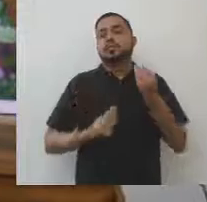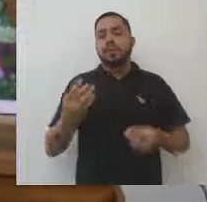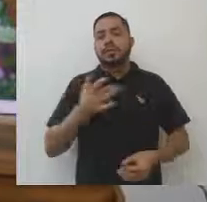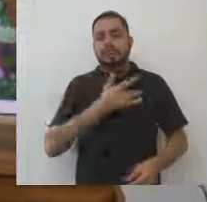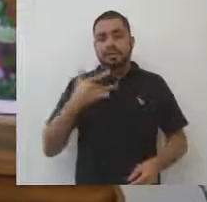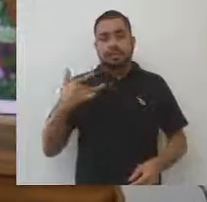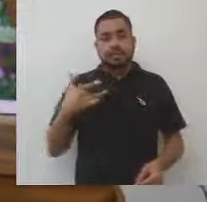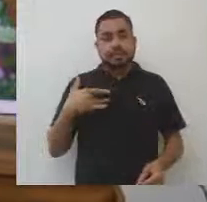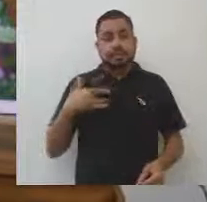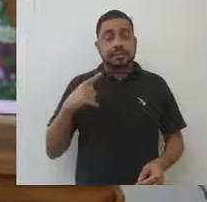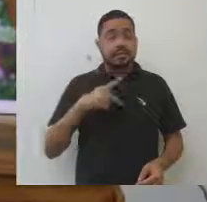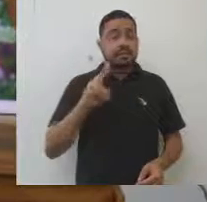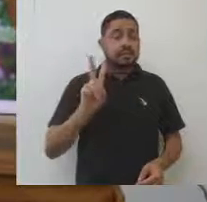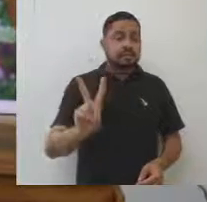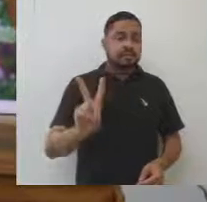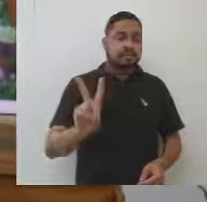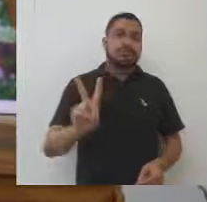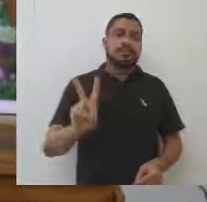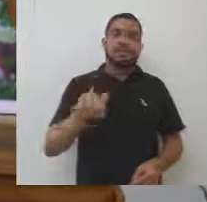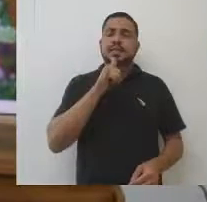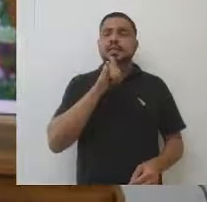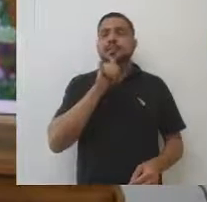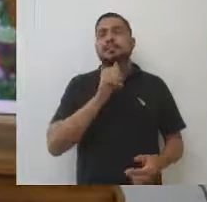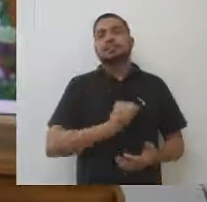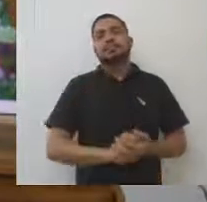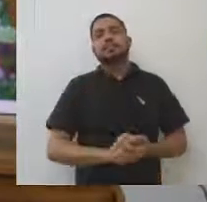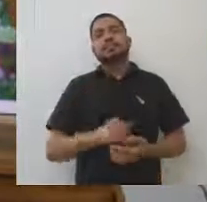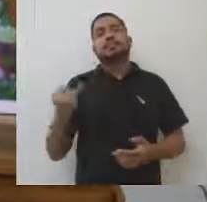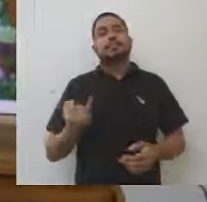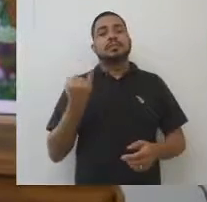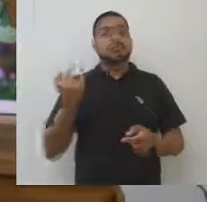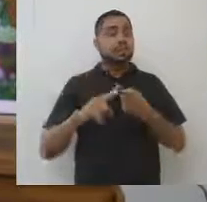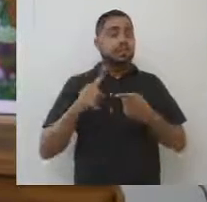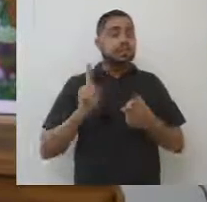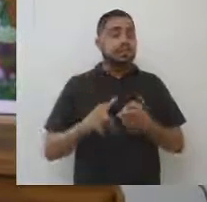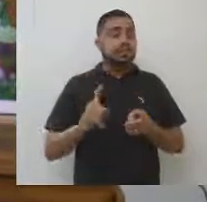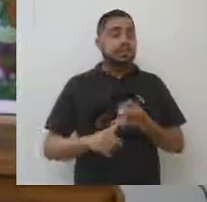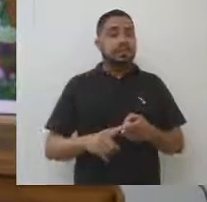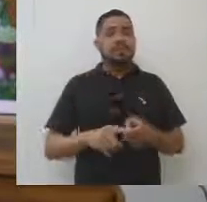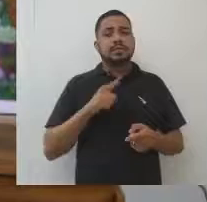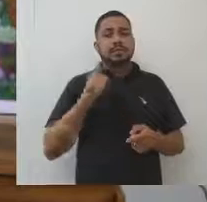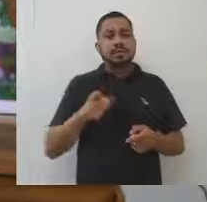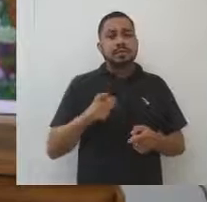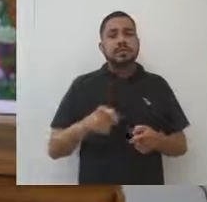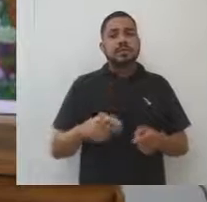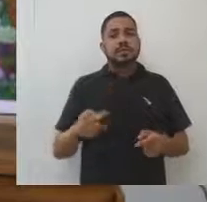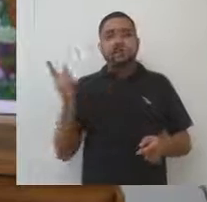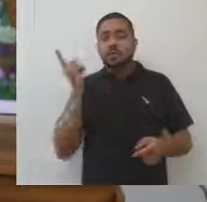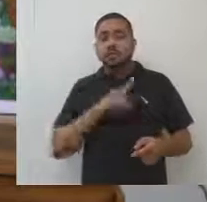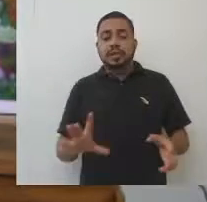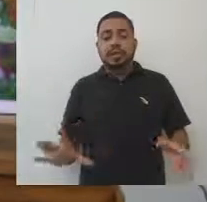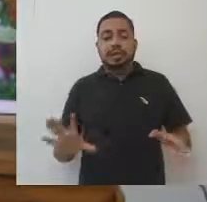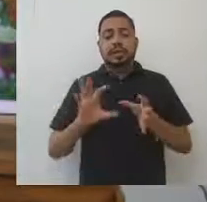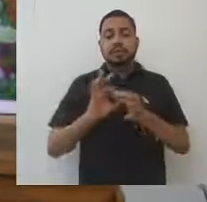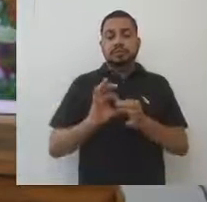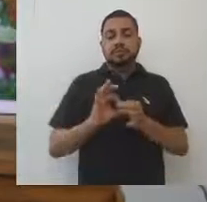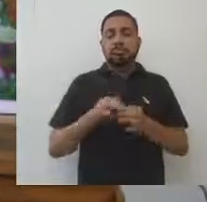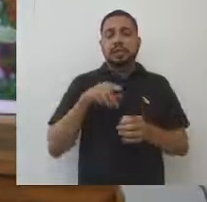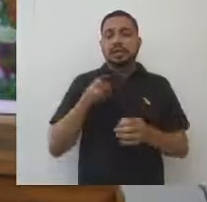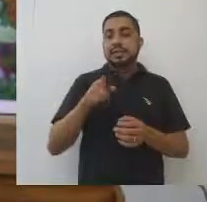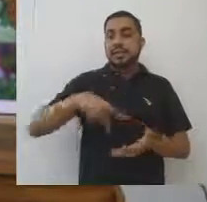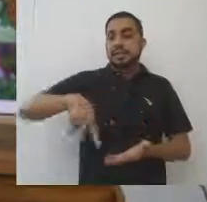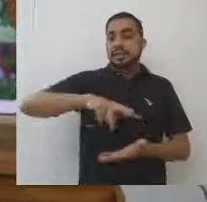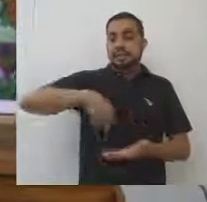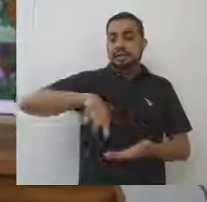saúde. Então, são dois exemplos. É importante também, você, aluno do terceiro ano, conseguir associar que essa dança